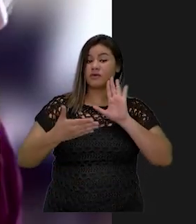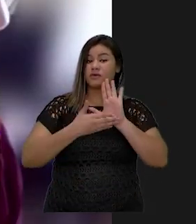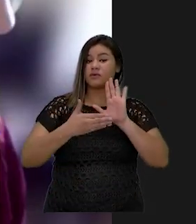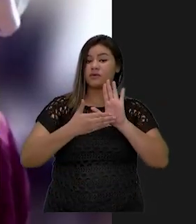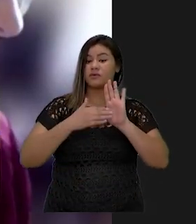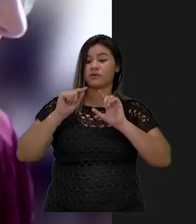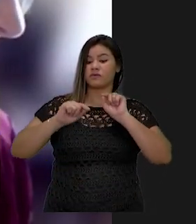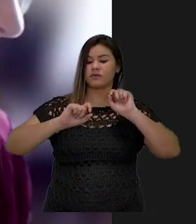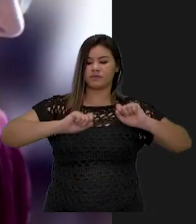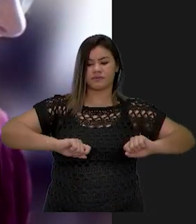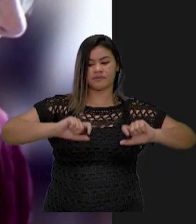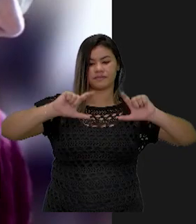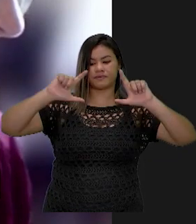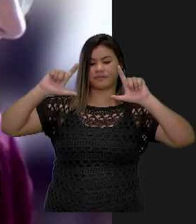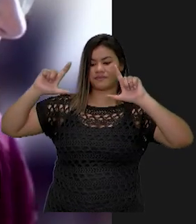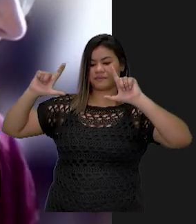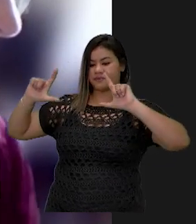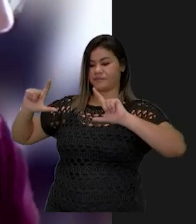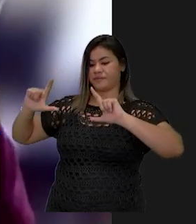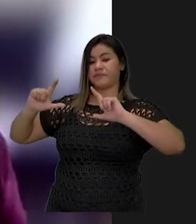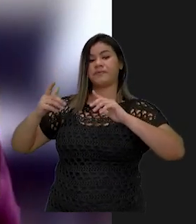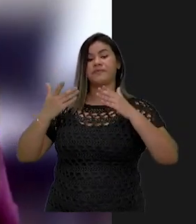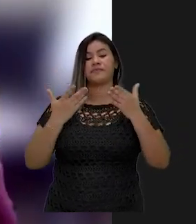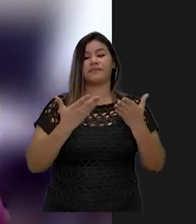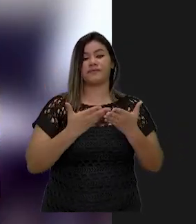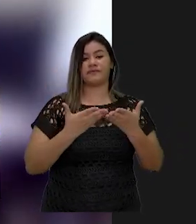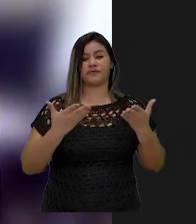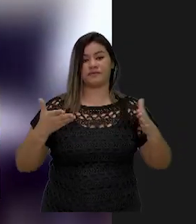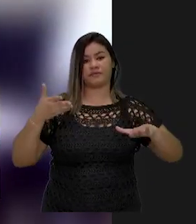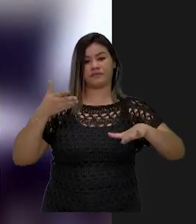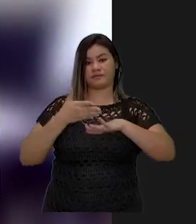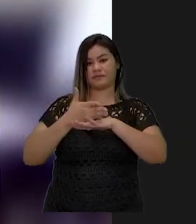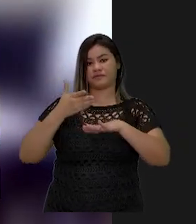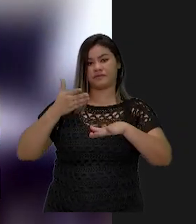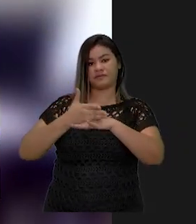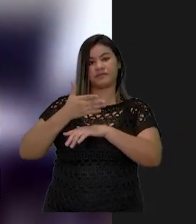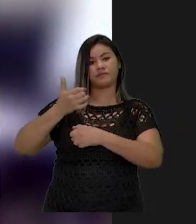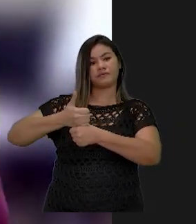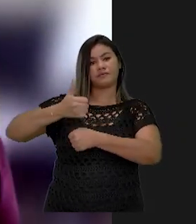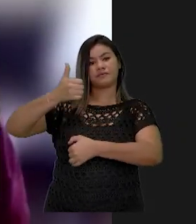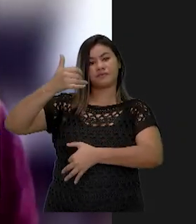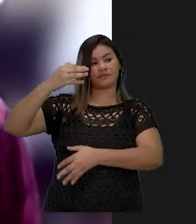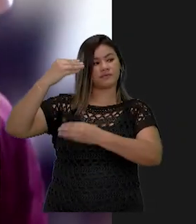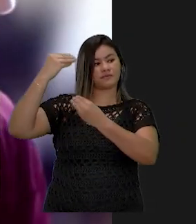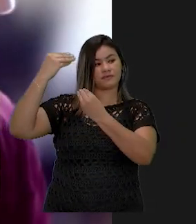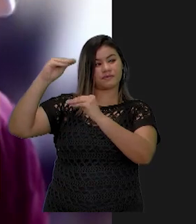mas que é bom que aconteça esse contato na escola e não na vida a duras penas.